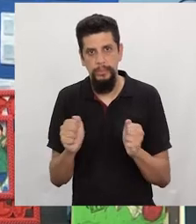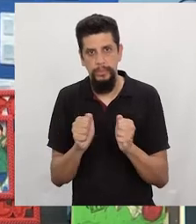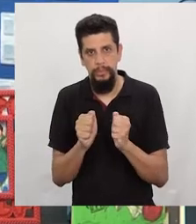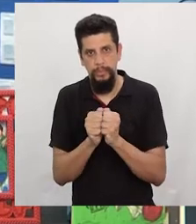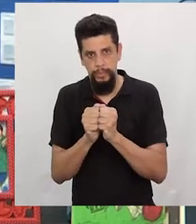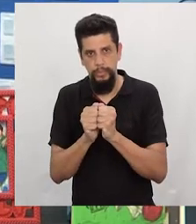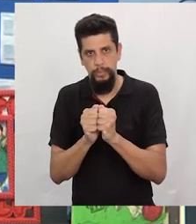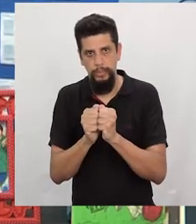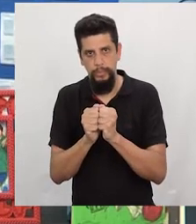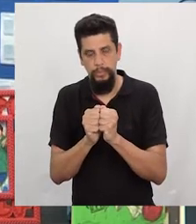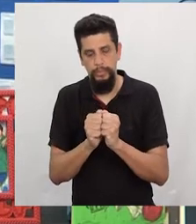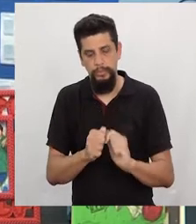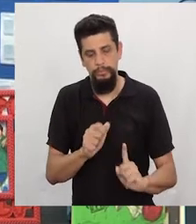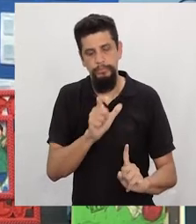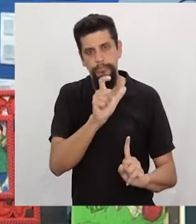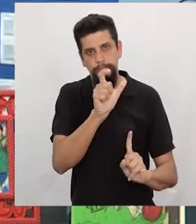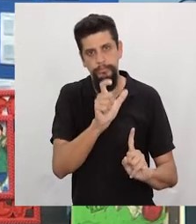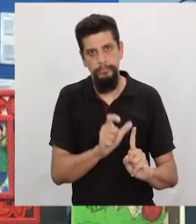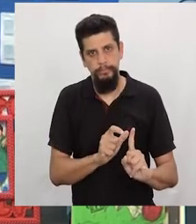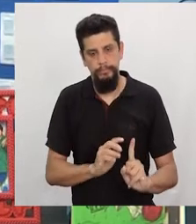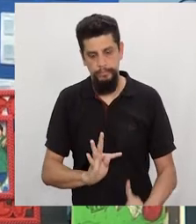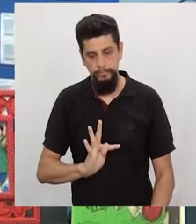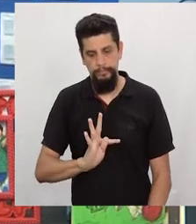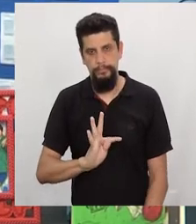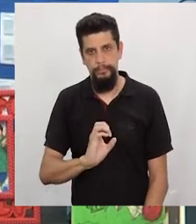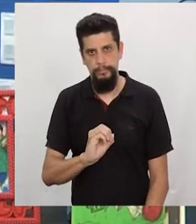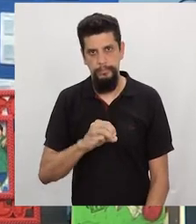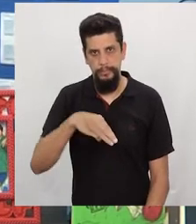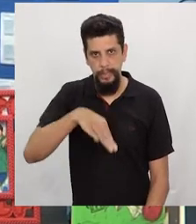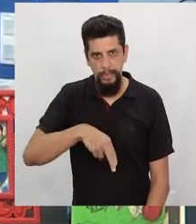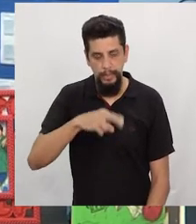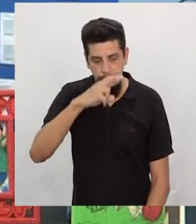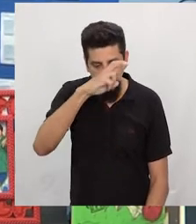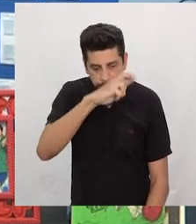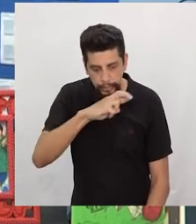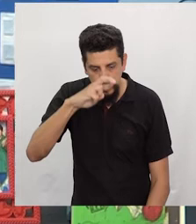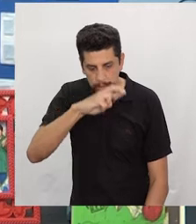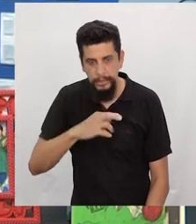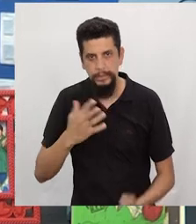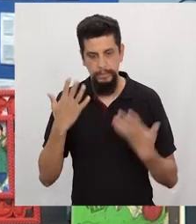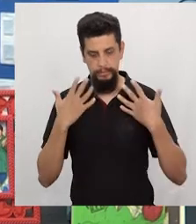com a chegada do Pipo, o Tom, que era o detetive da